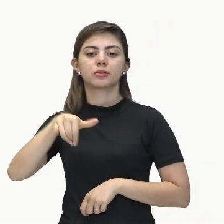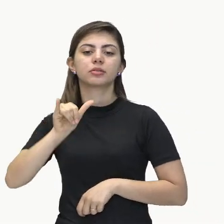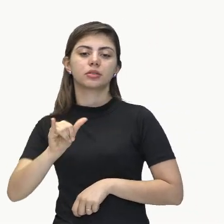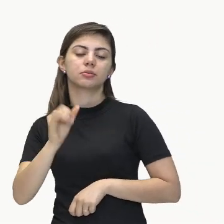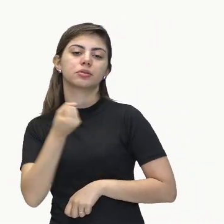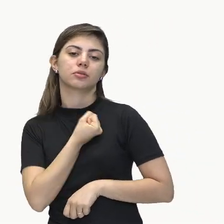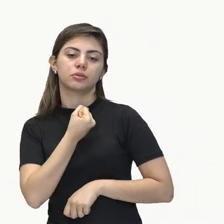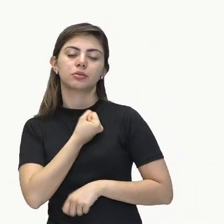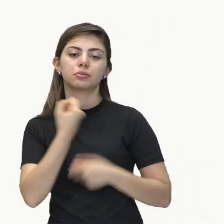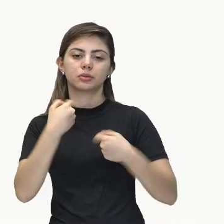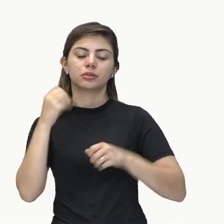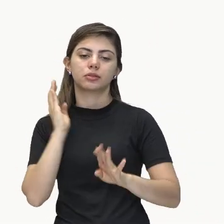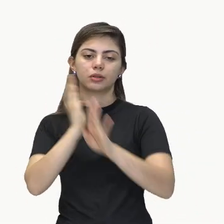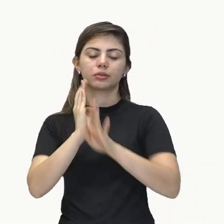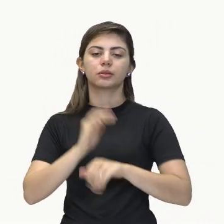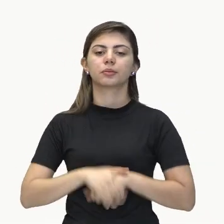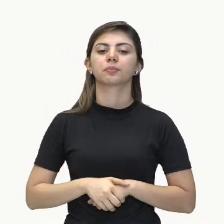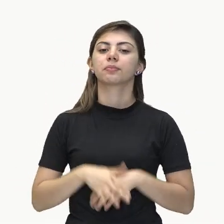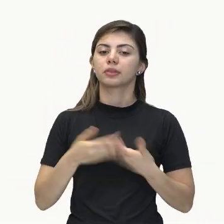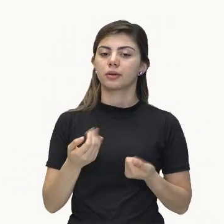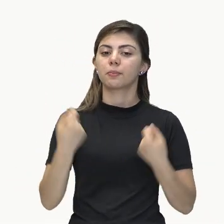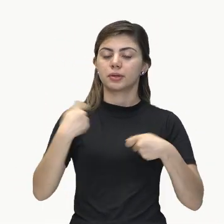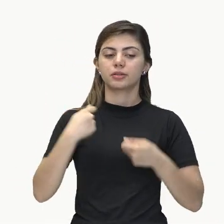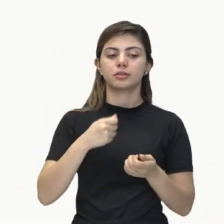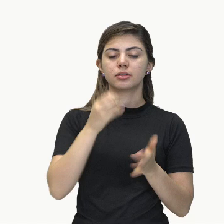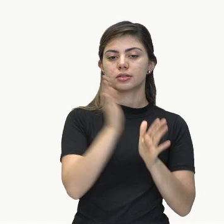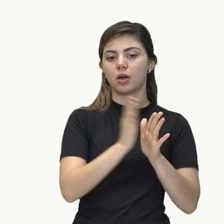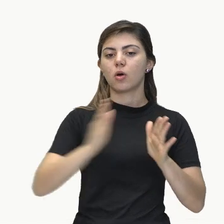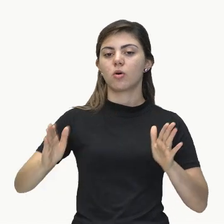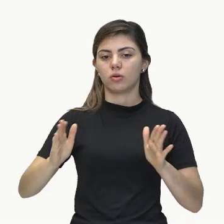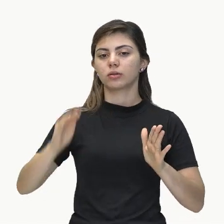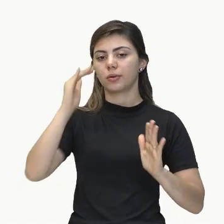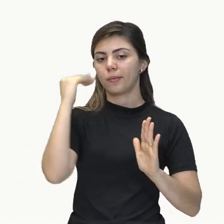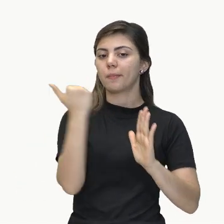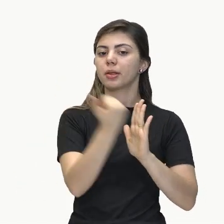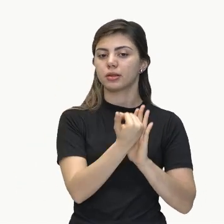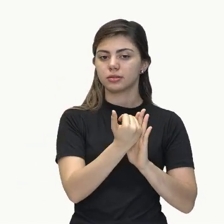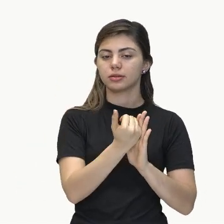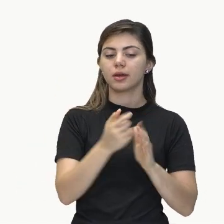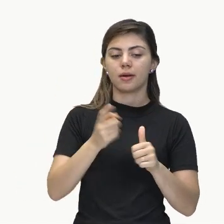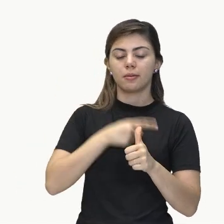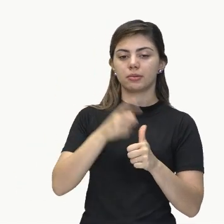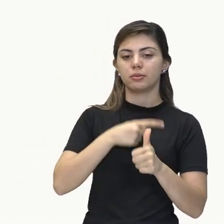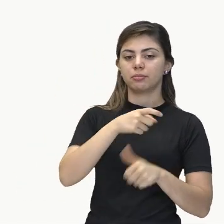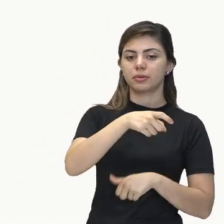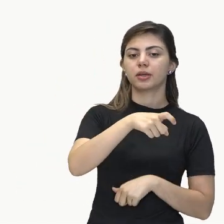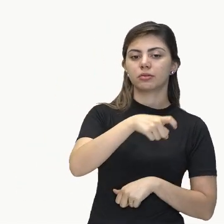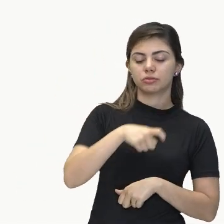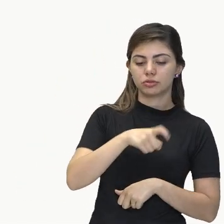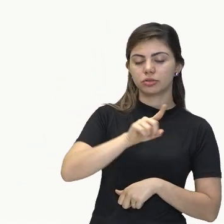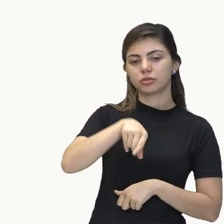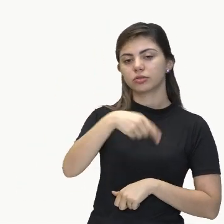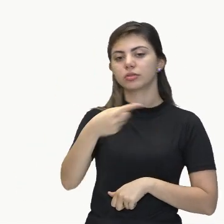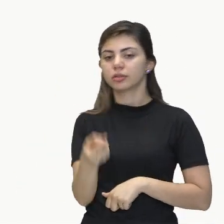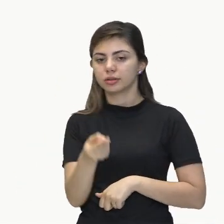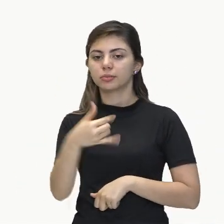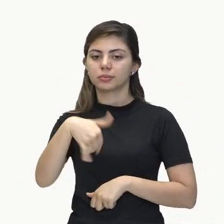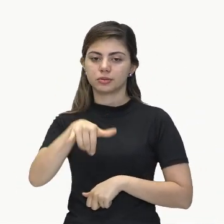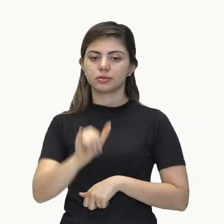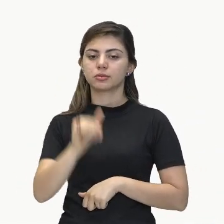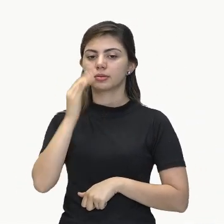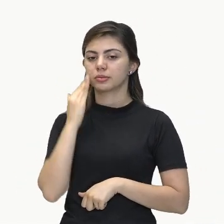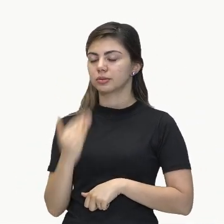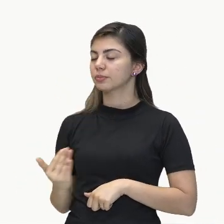bom? Obrigatoriamente tem que vir nessa ordem, tá? Então a gente primeiro vai colocar o resultado que a gente achar que é o de